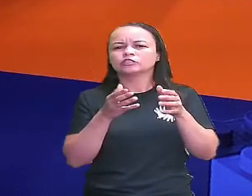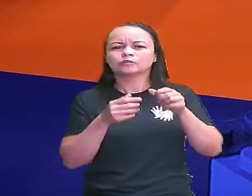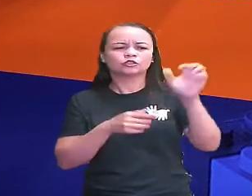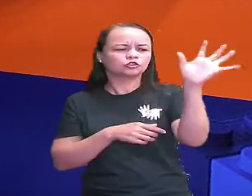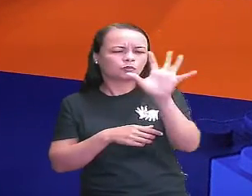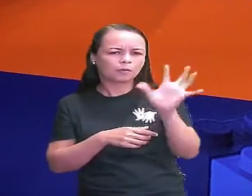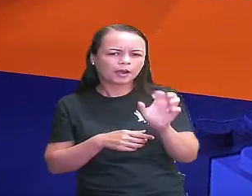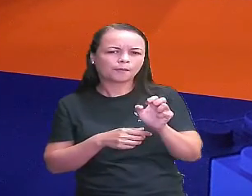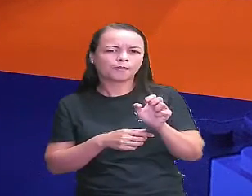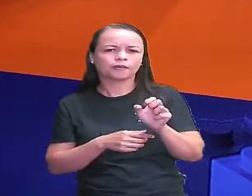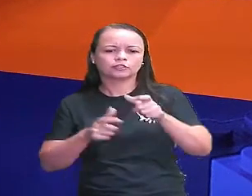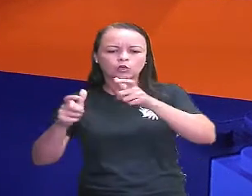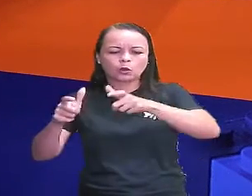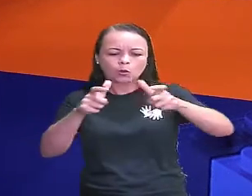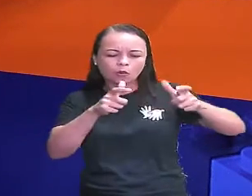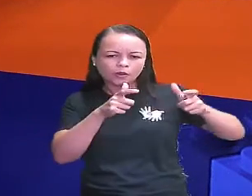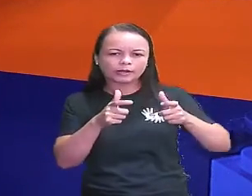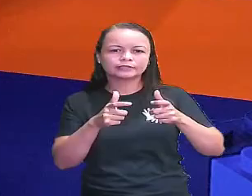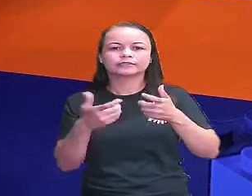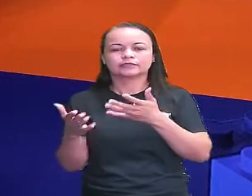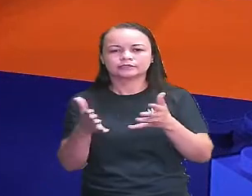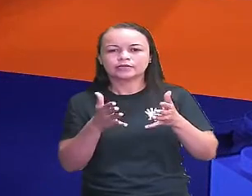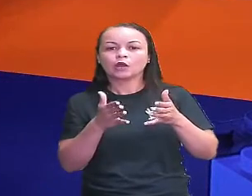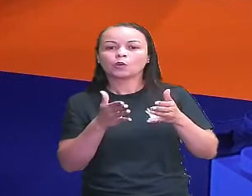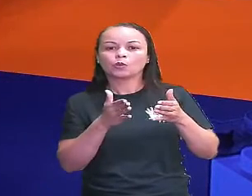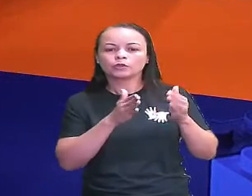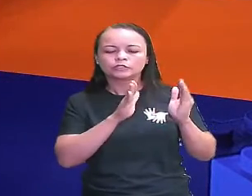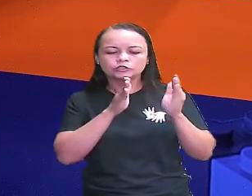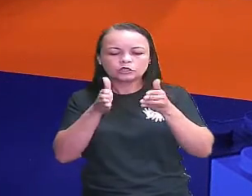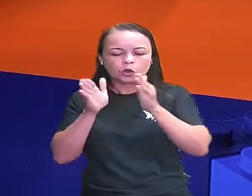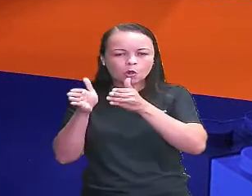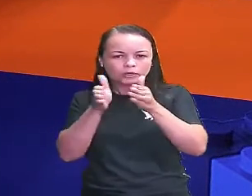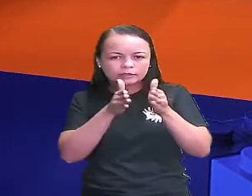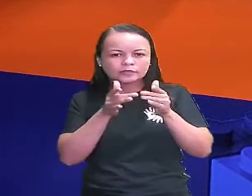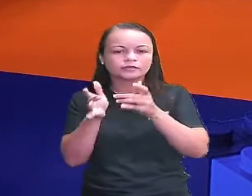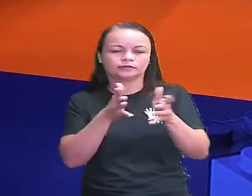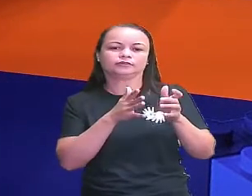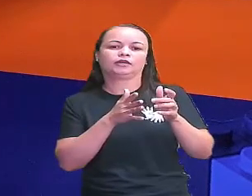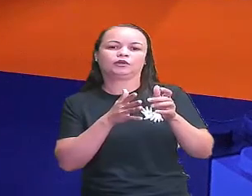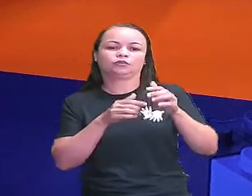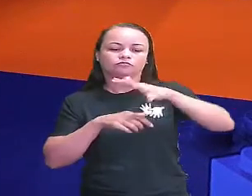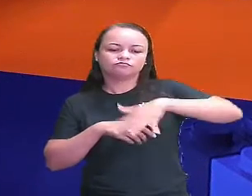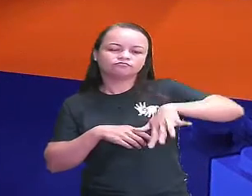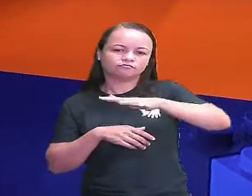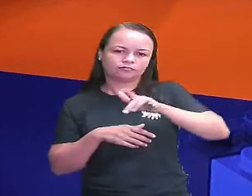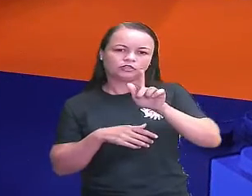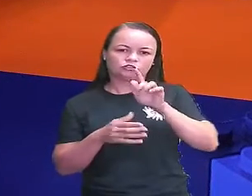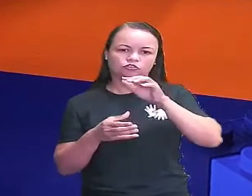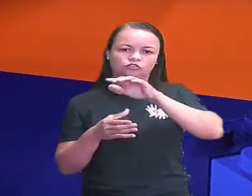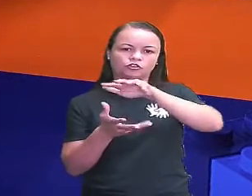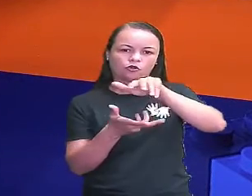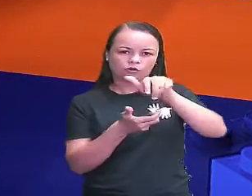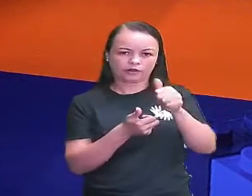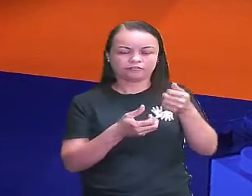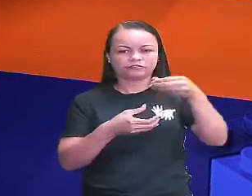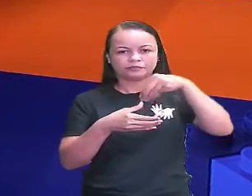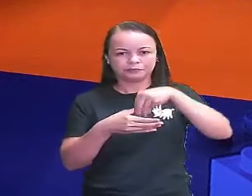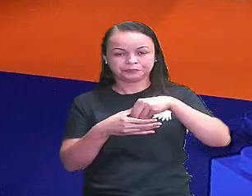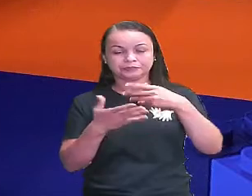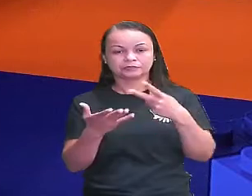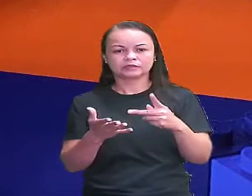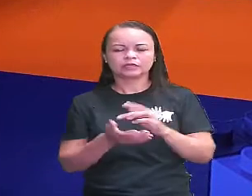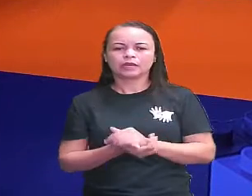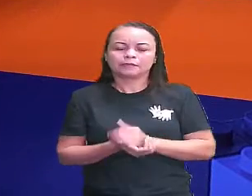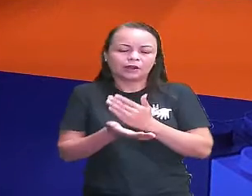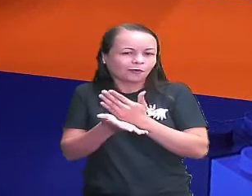de localização, de orientação espacial dentro da geografia, tá bom? Mas, para começo de conversa, eu só